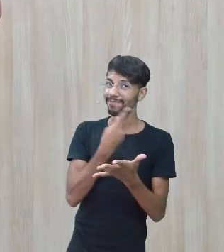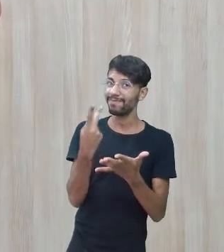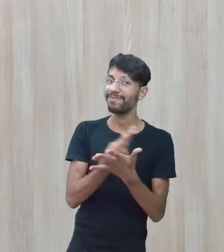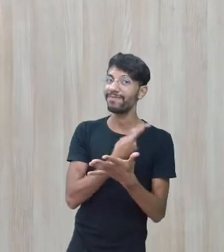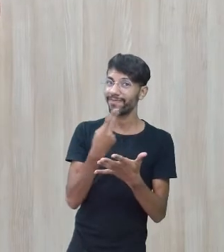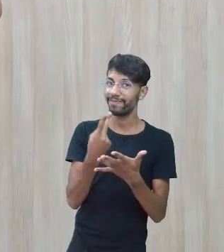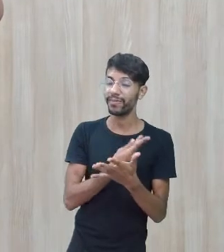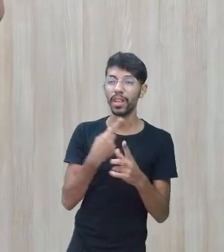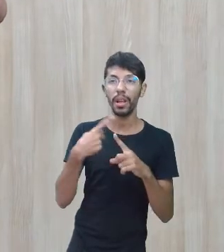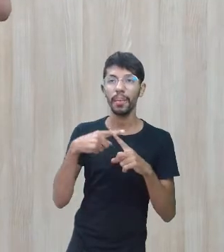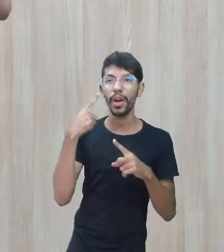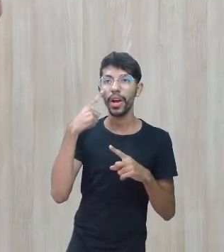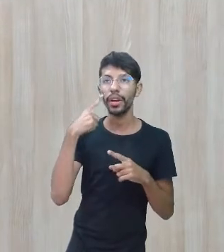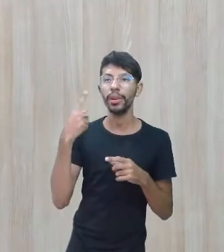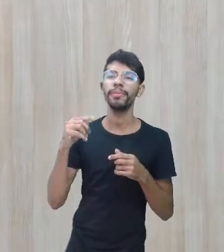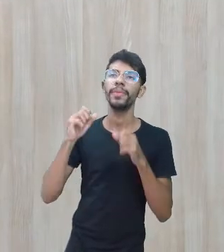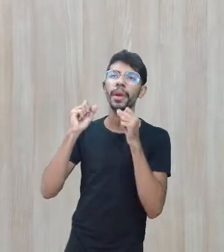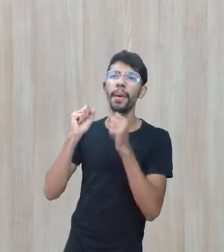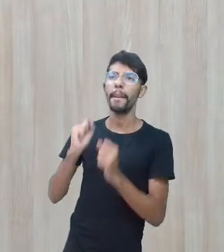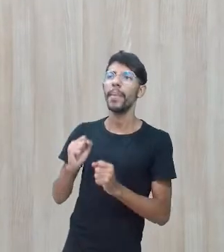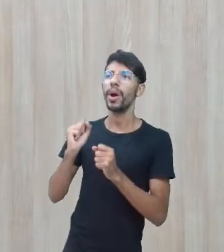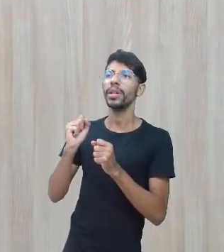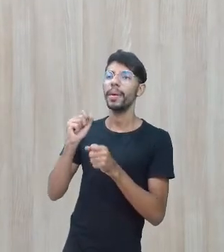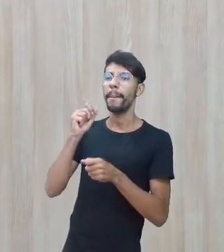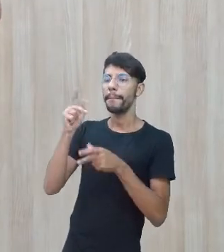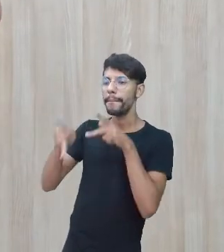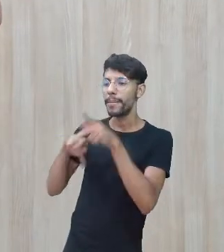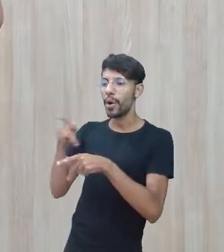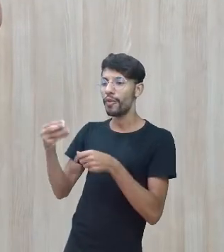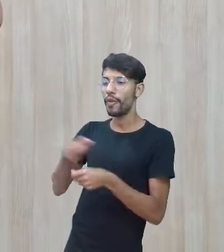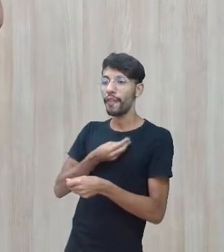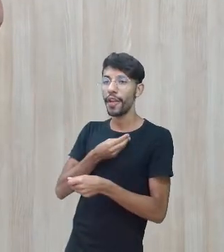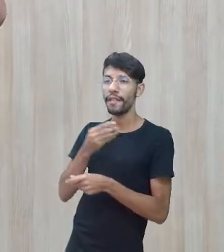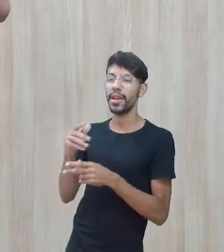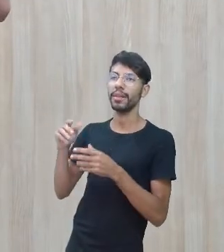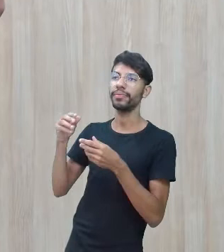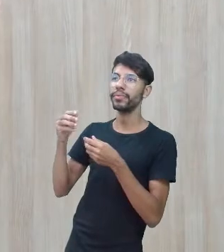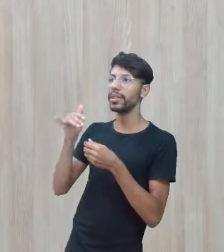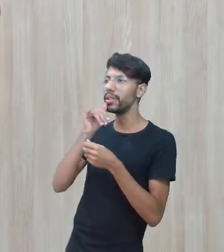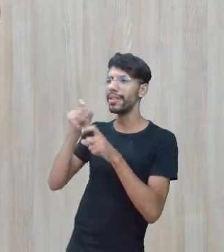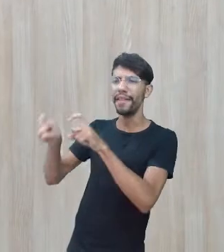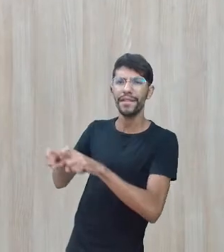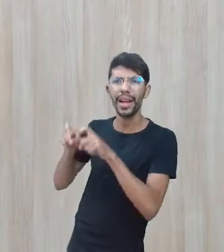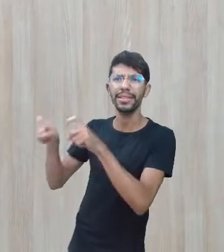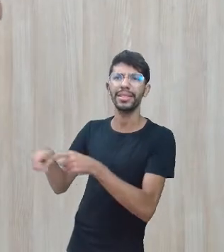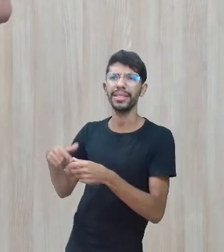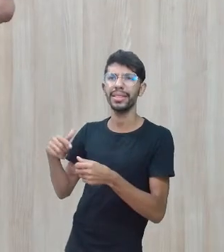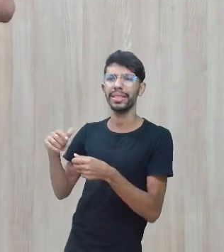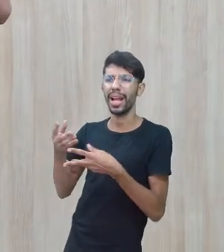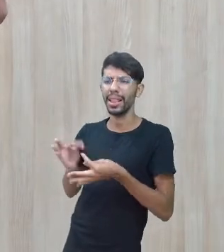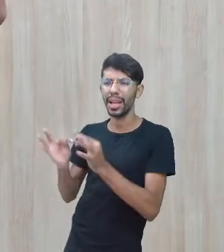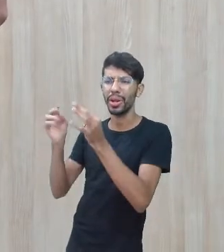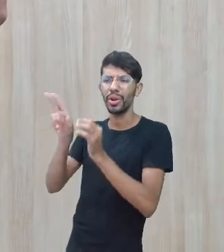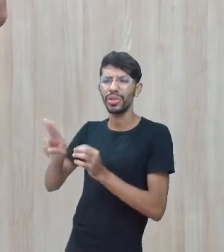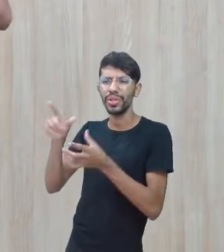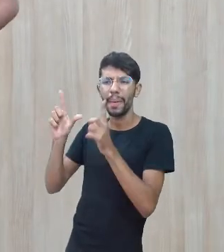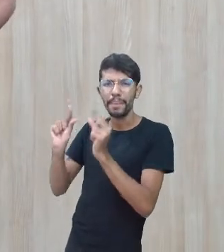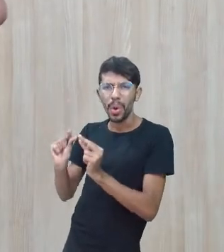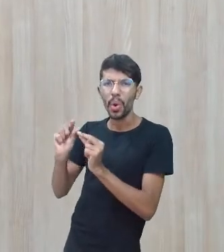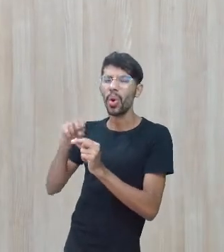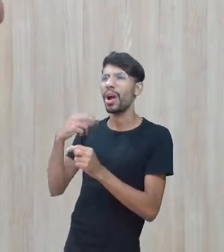as pessoas que vivem no campo, no meio rural, mais afastadas dos centros urbanos, com menos uso de tecnologia,